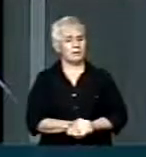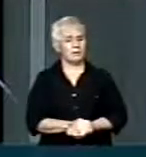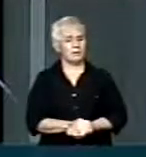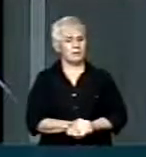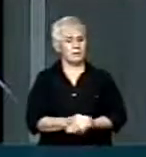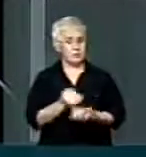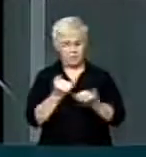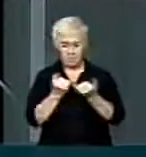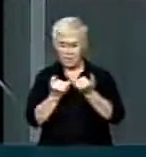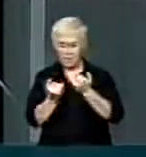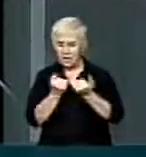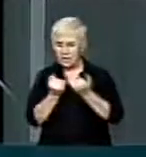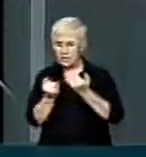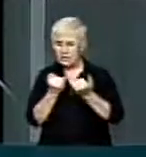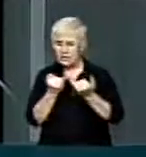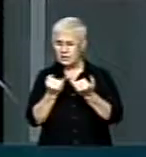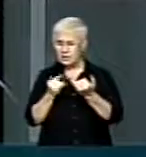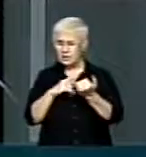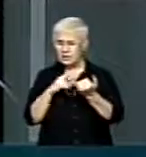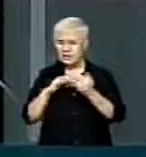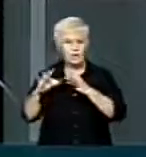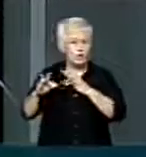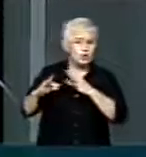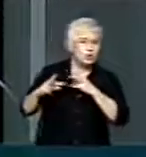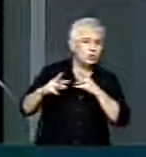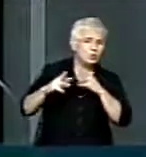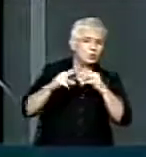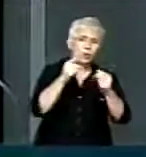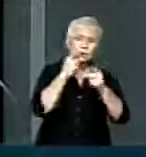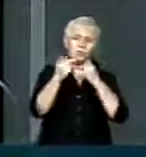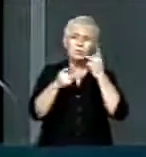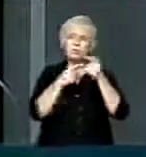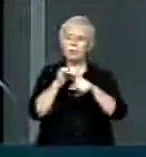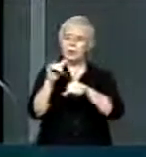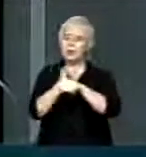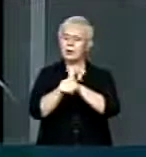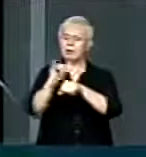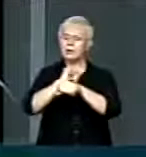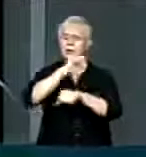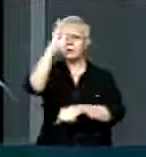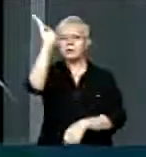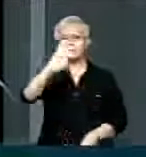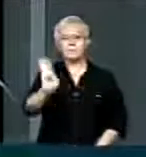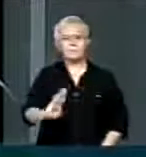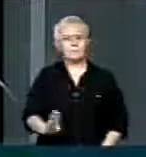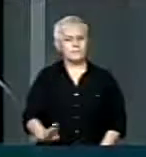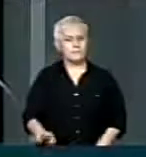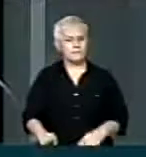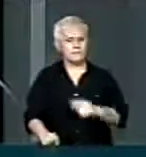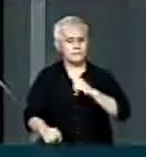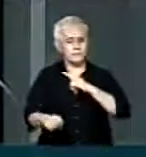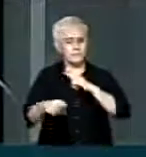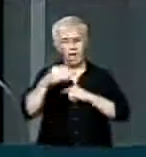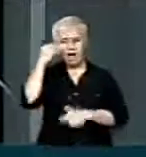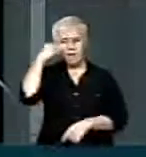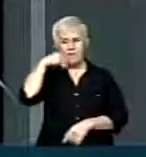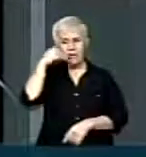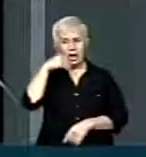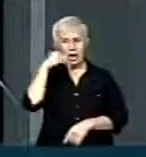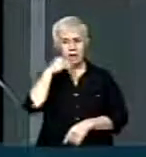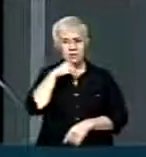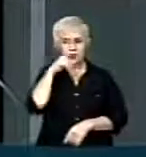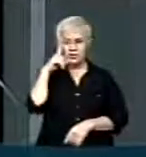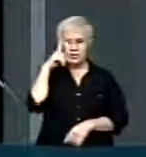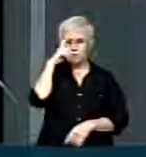uma espécie de um consenso de que a nossa infraestrutura brasileira está deficiente, mas que parece